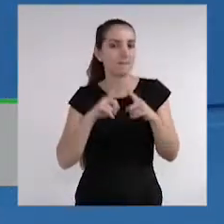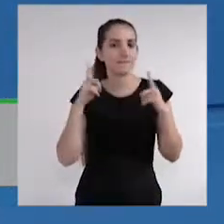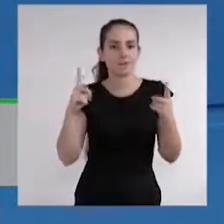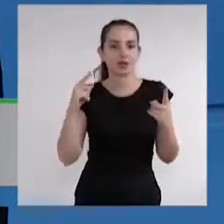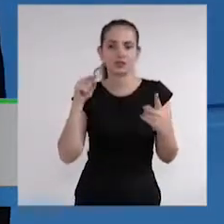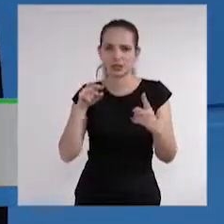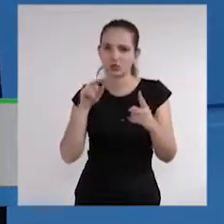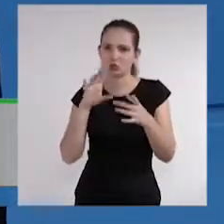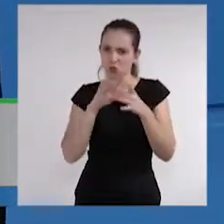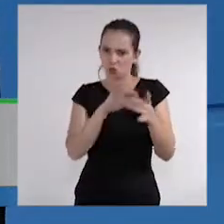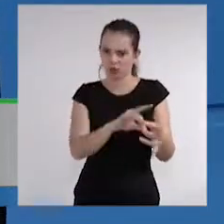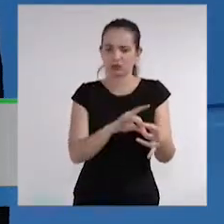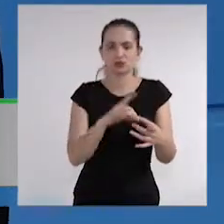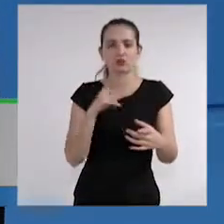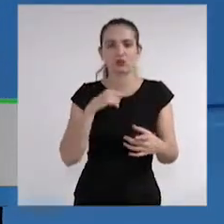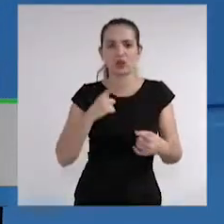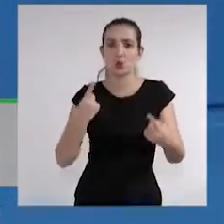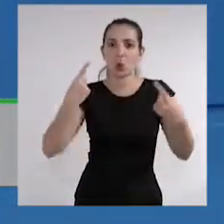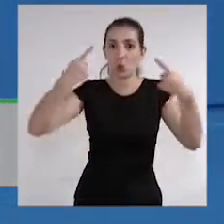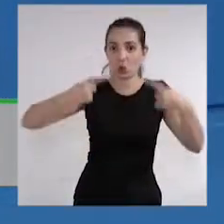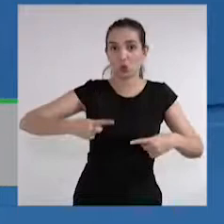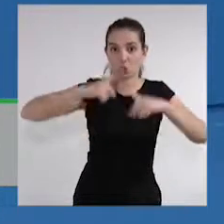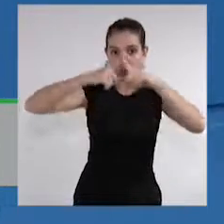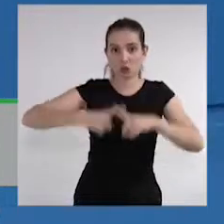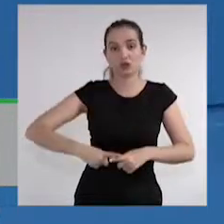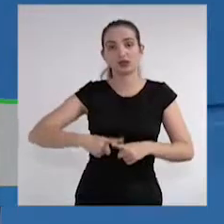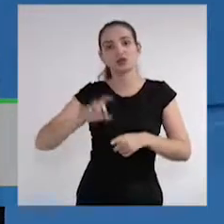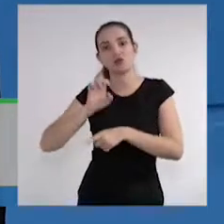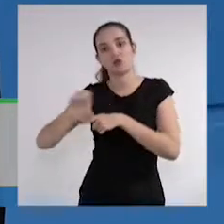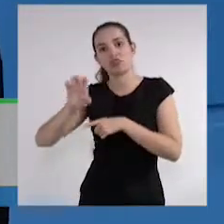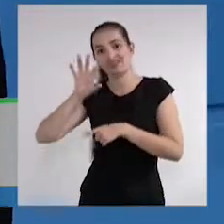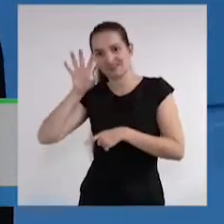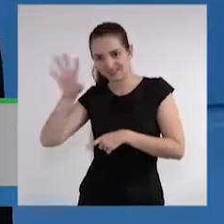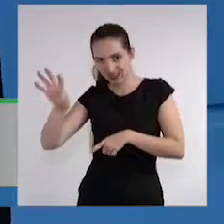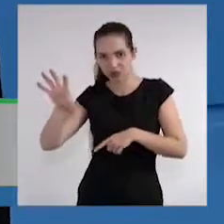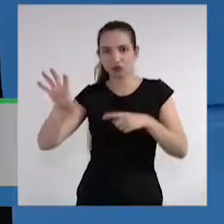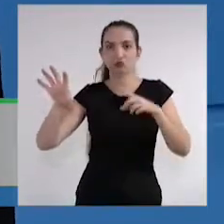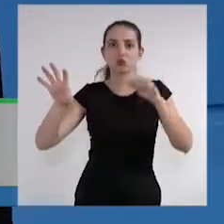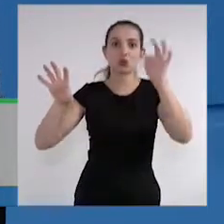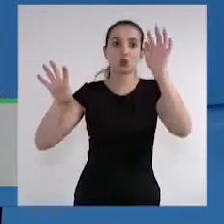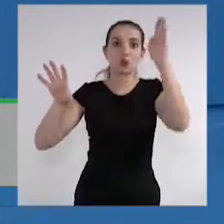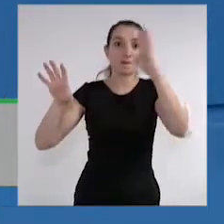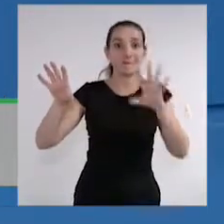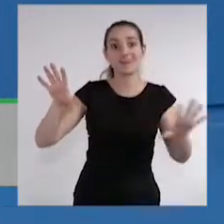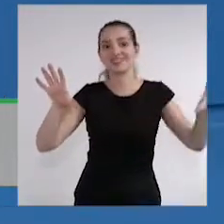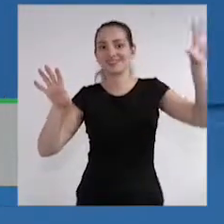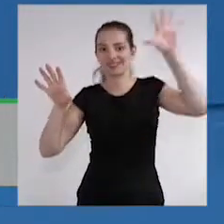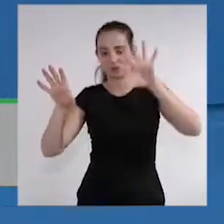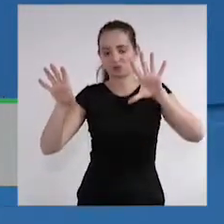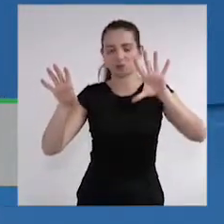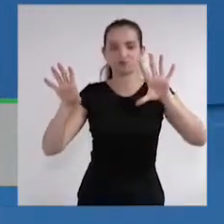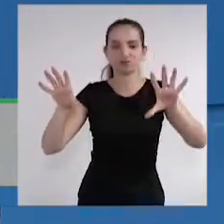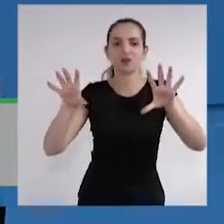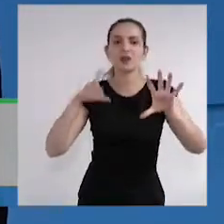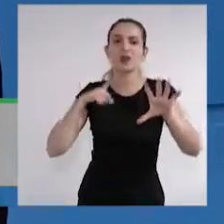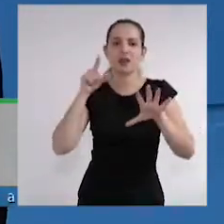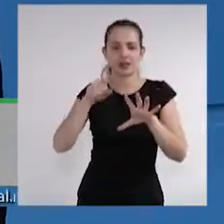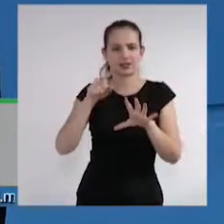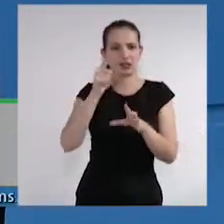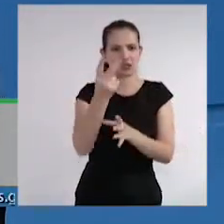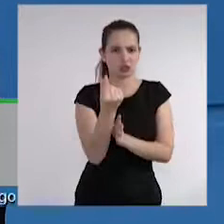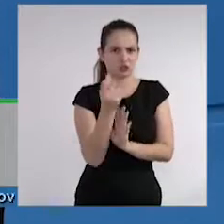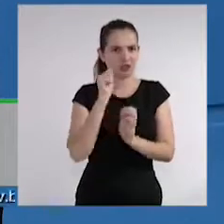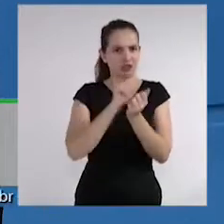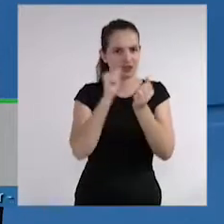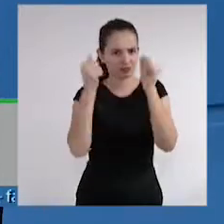de concorrência entre o Estado e a União, a indagação que eu faço é no seguinte sentido: essa correção